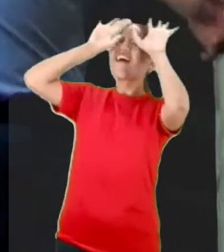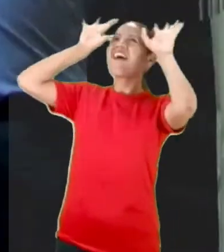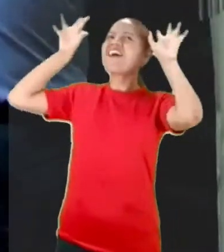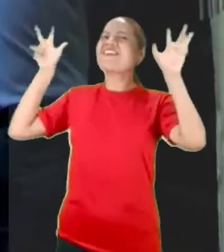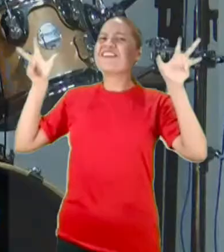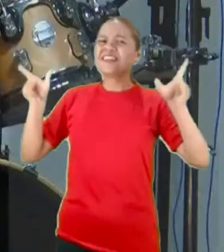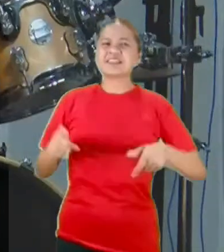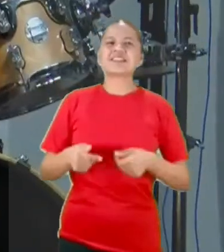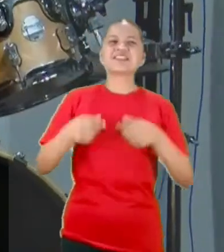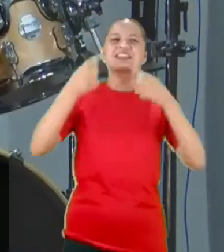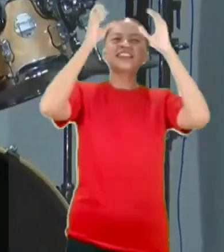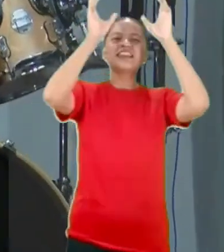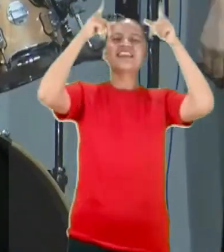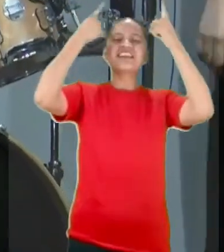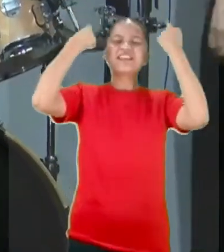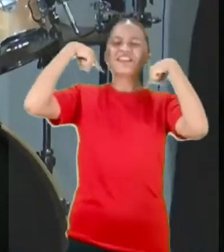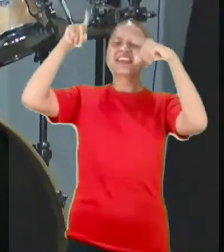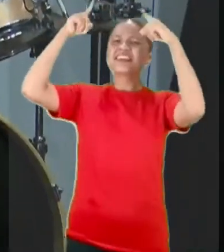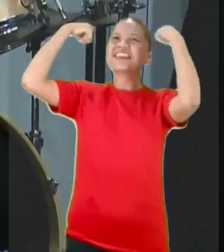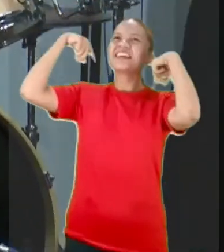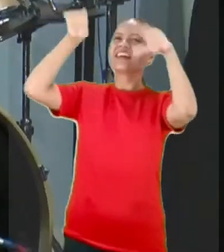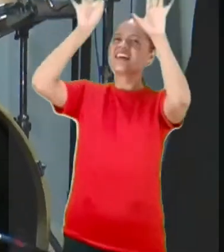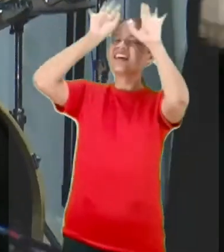Leão, Cordeiro e